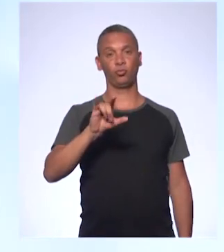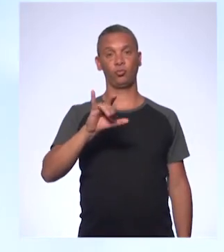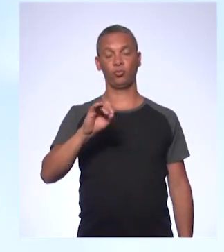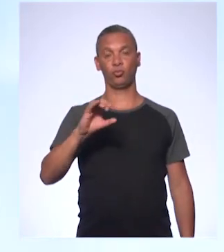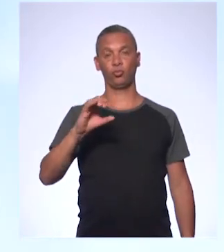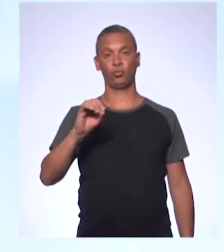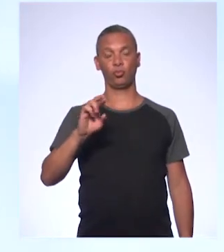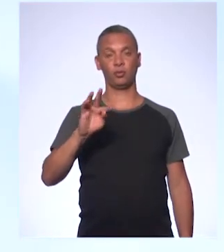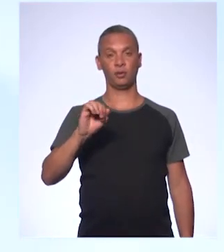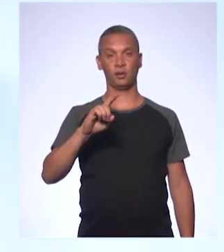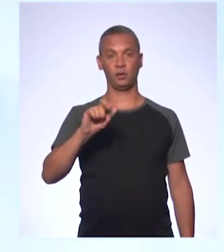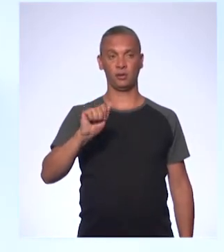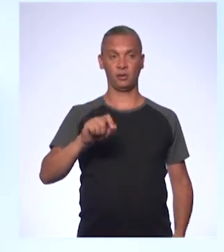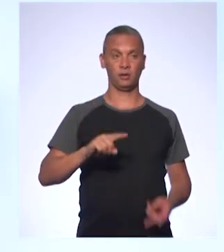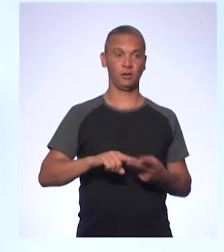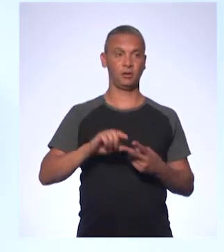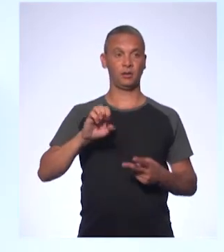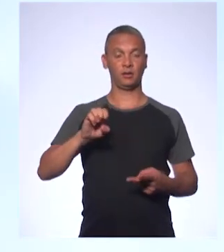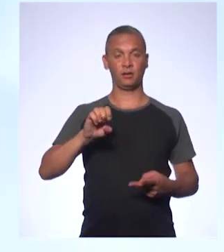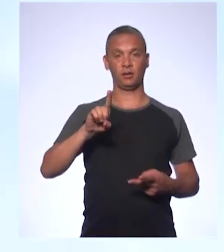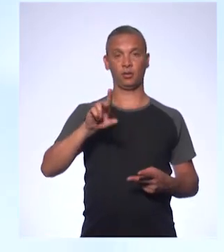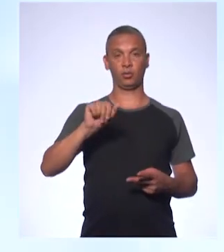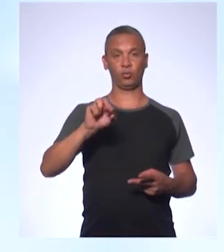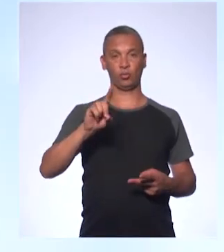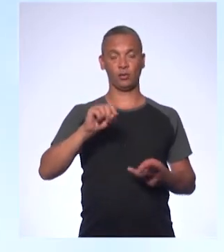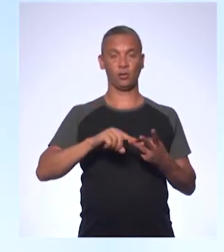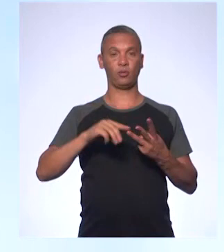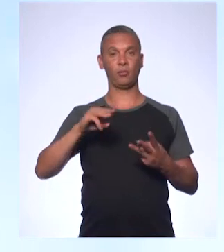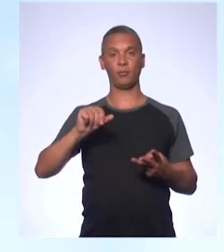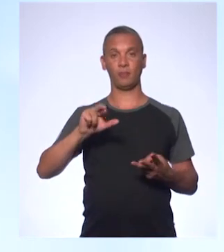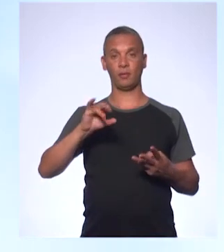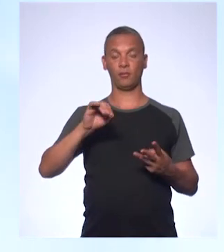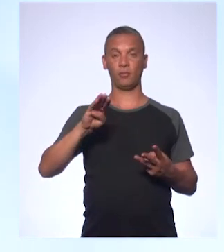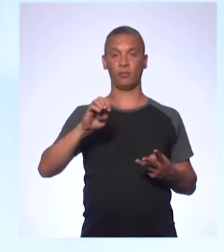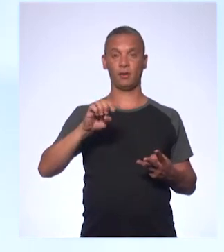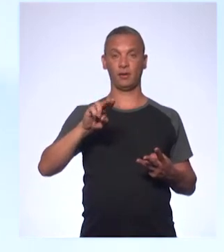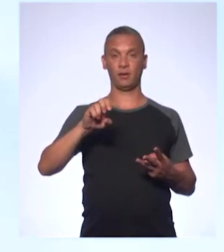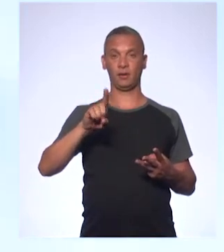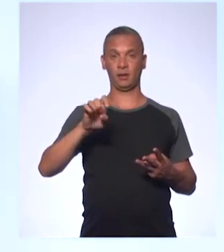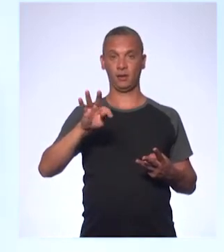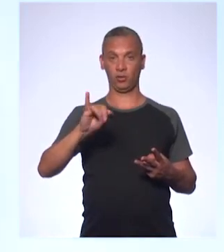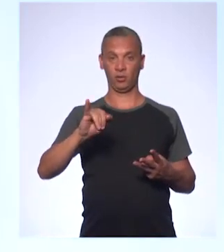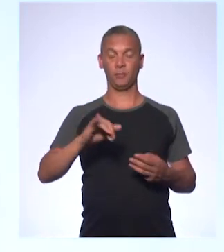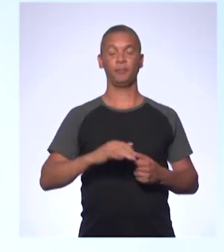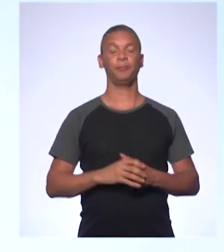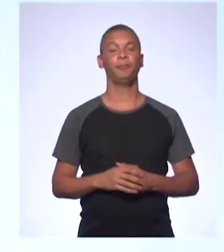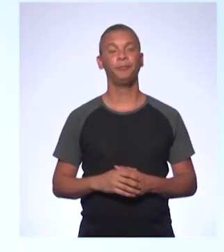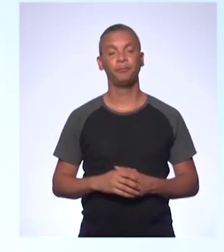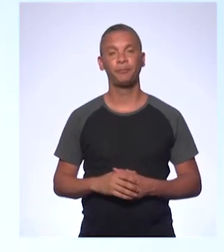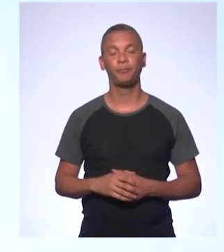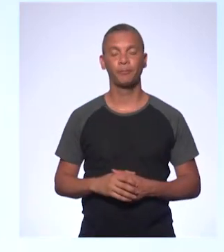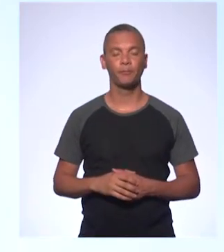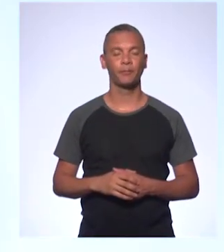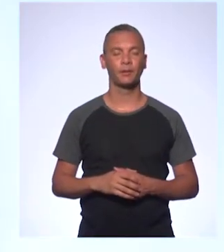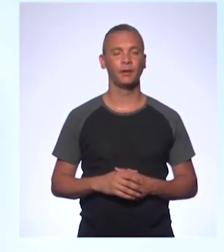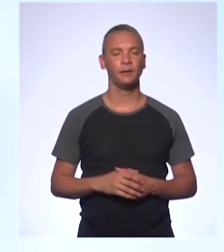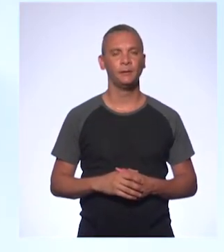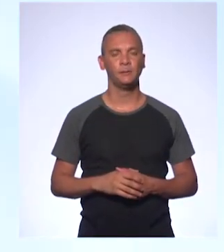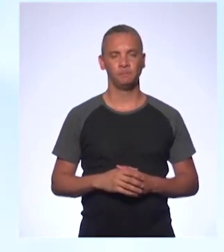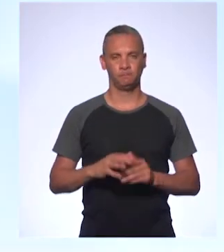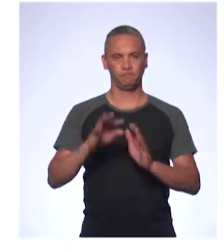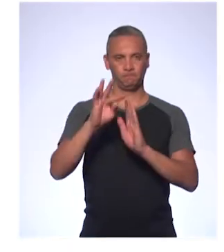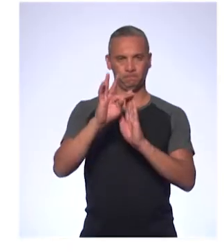do Eduardo Galeano, Mário Benedetti, né? Enfim, vamos lá. Nesse contexto,